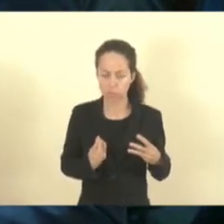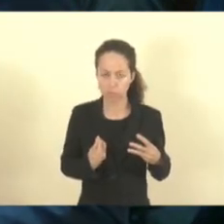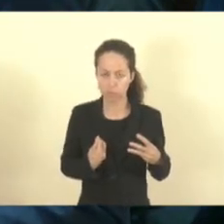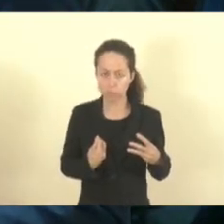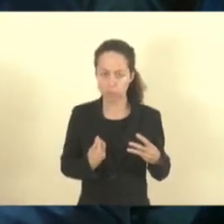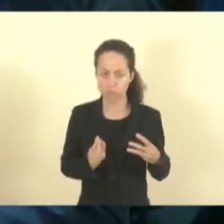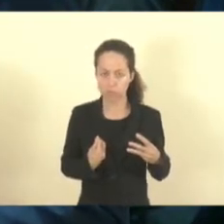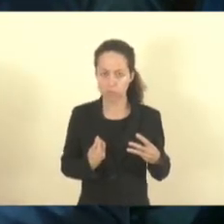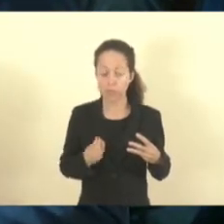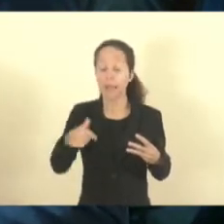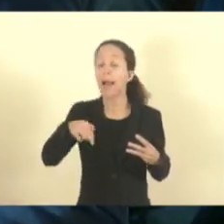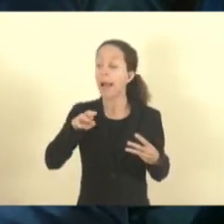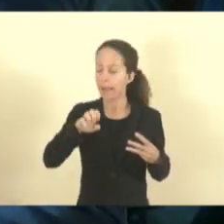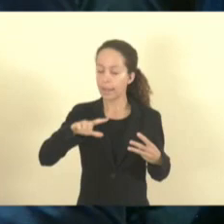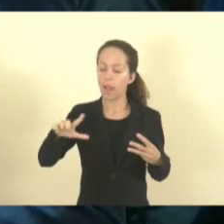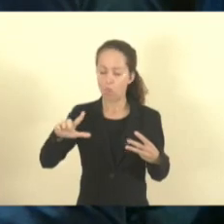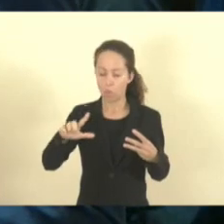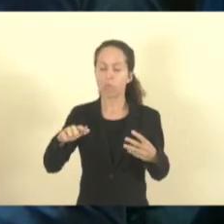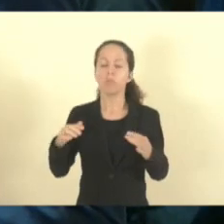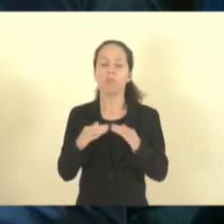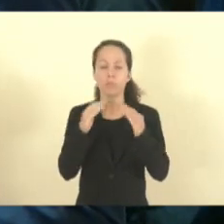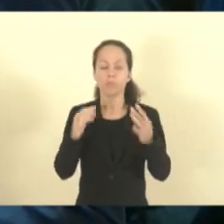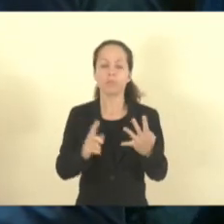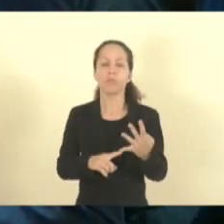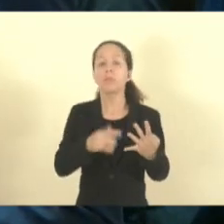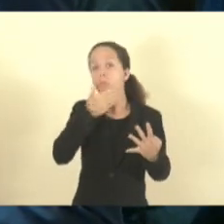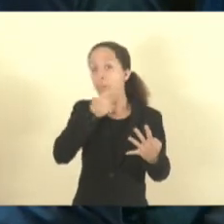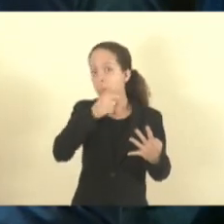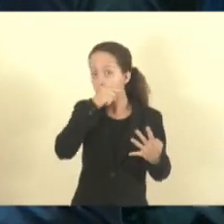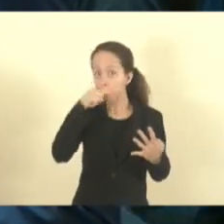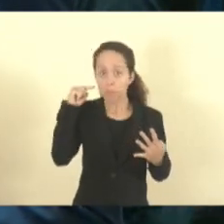Deputado Raquel, com o relator. Deputado Capitão Assunção.